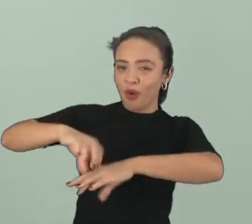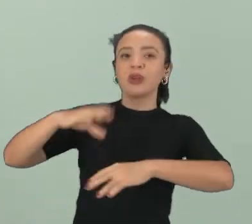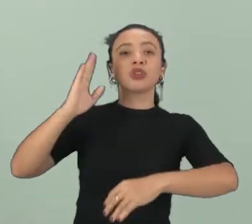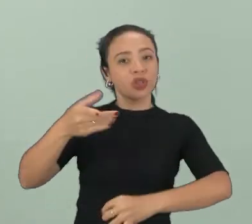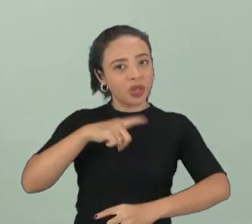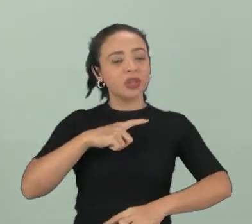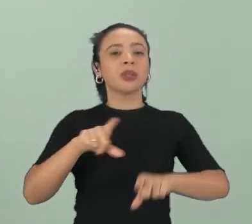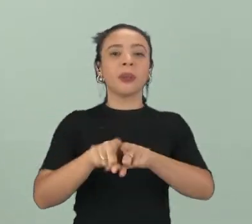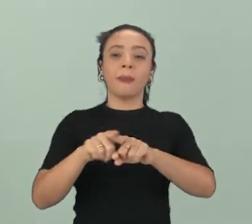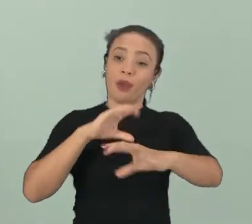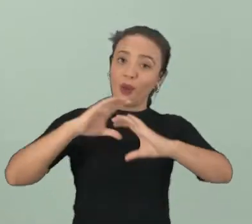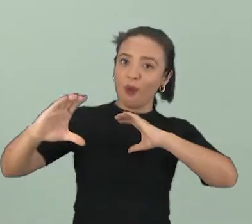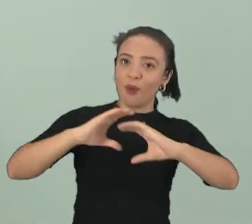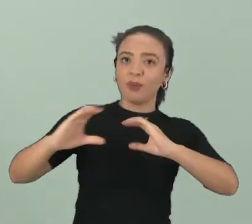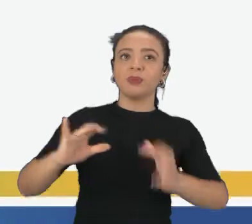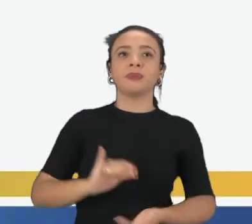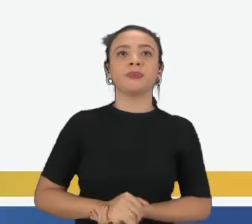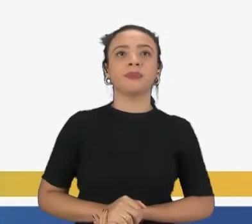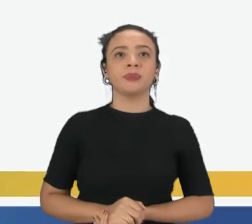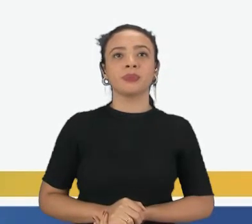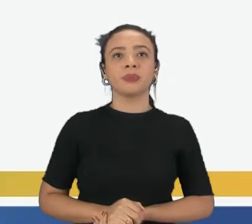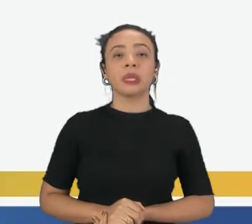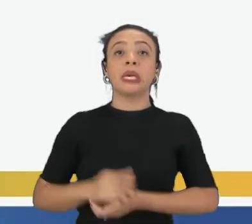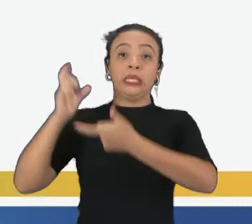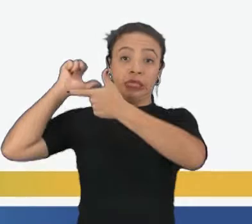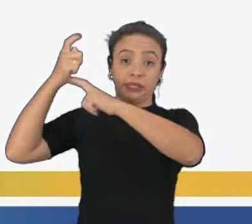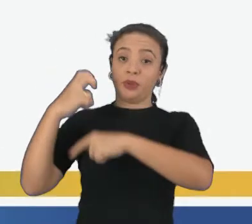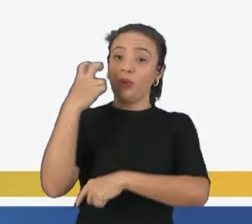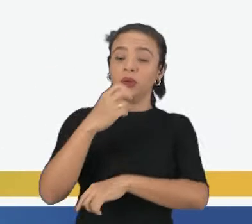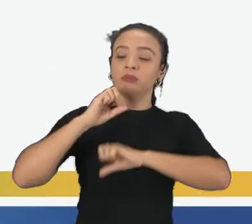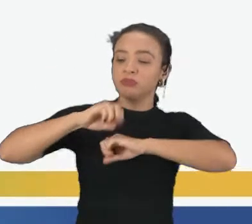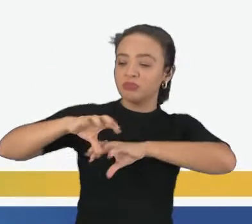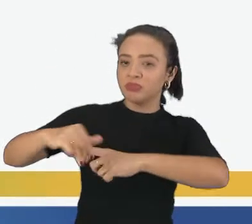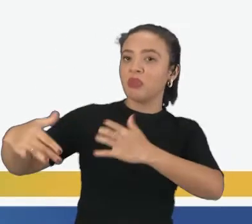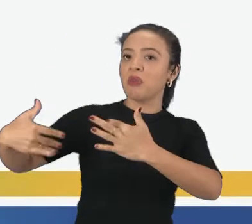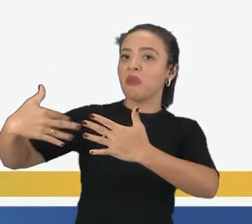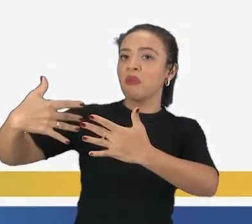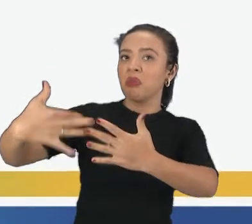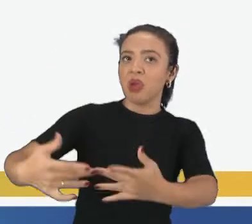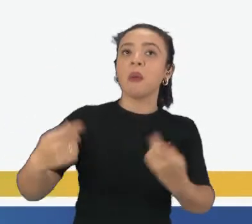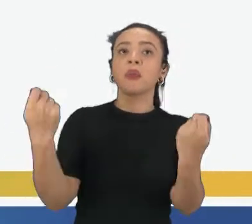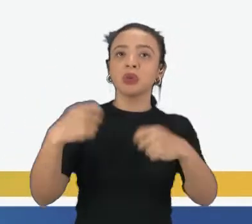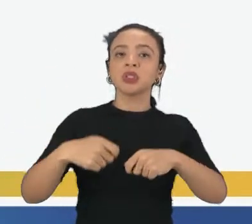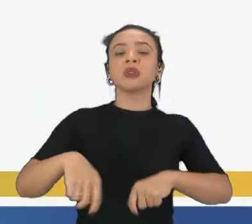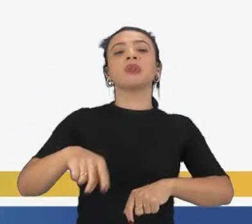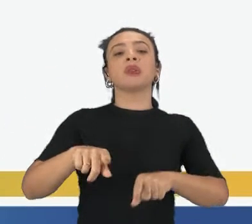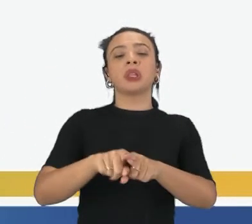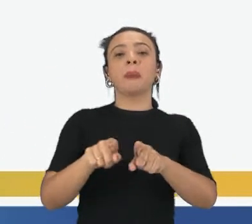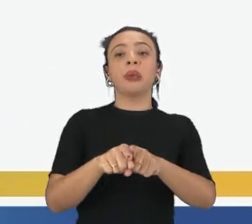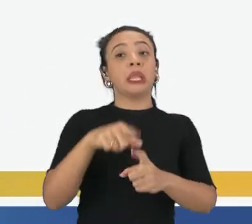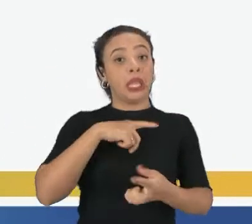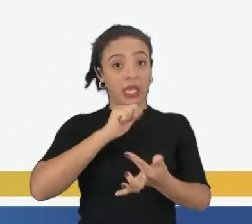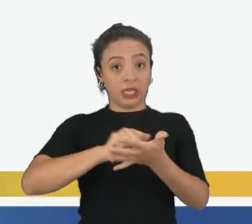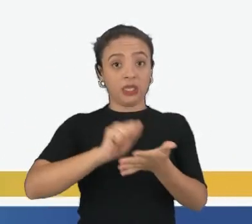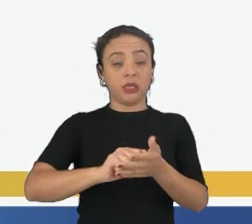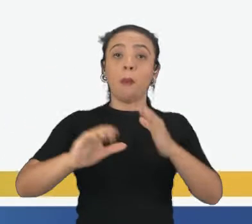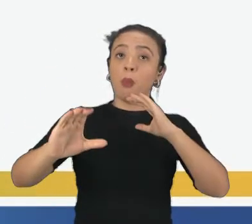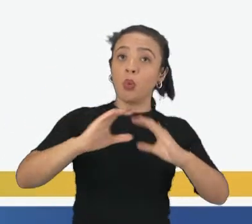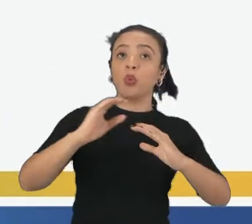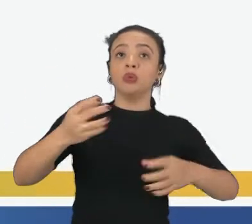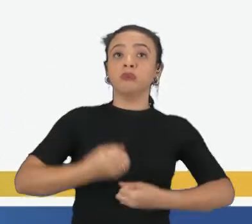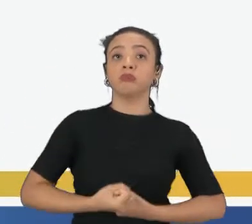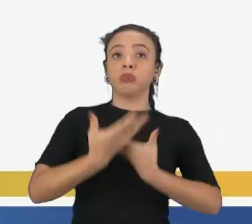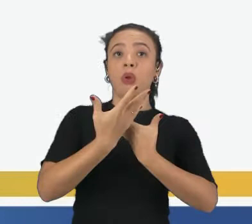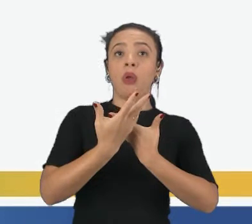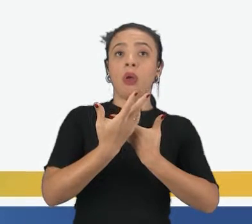comunicação Ok tradição oral transmitida de geração a geração podem ou não adquirir forma escrita músicas